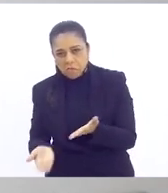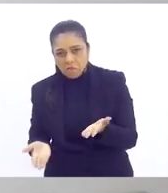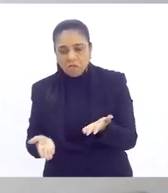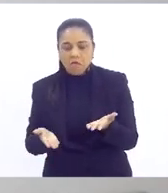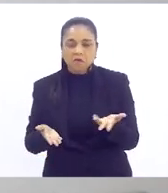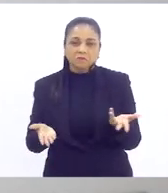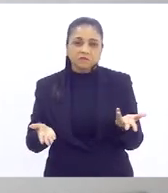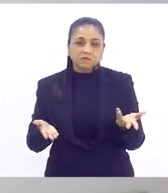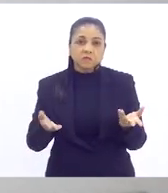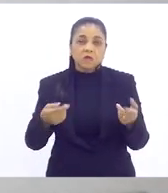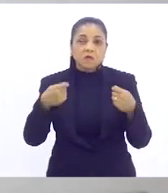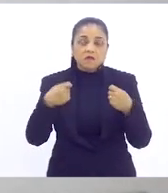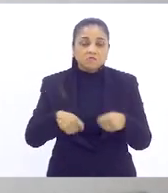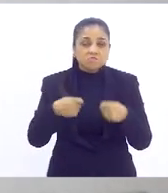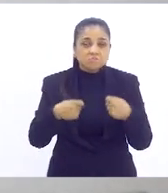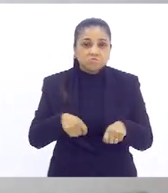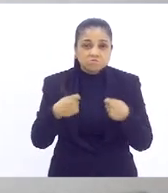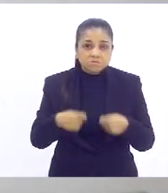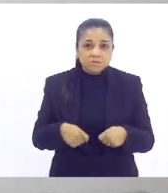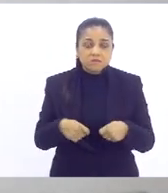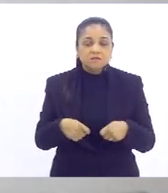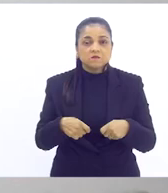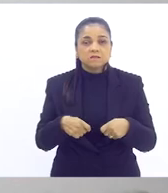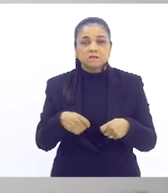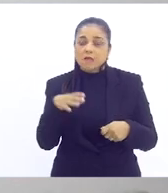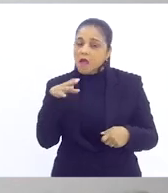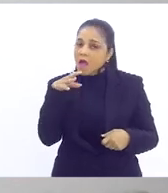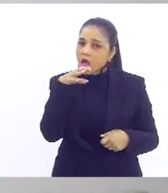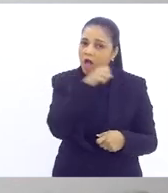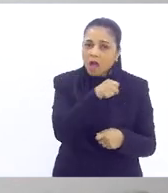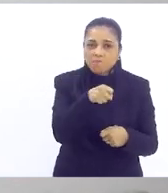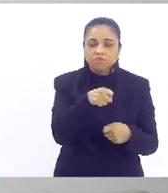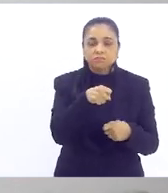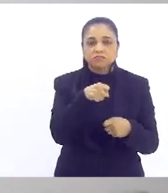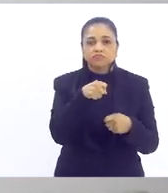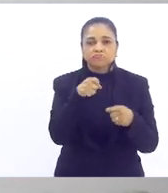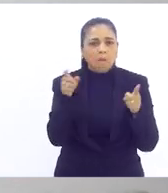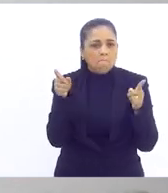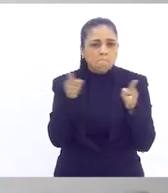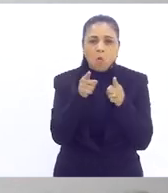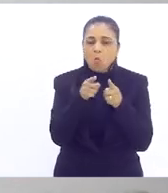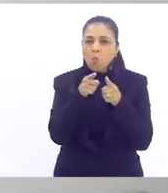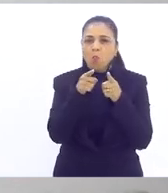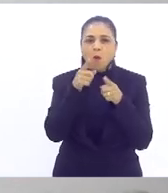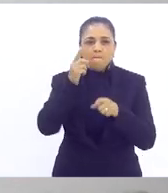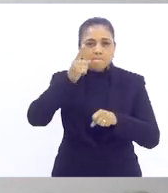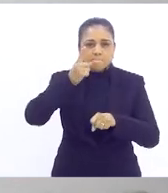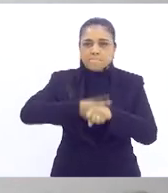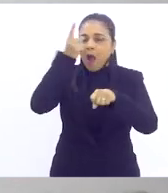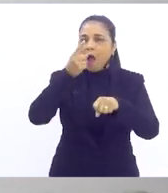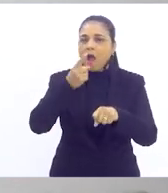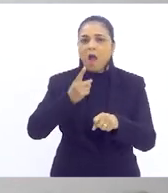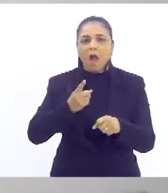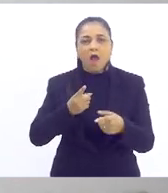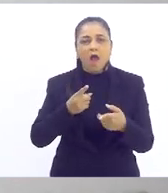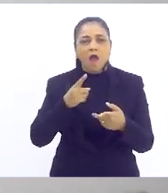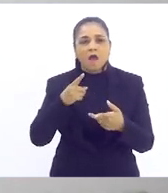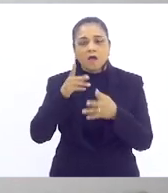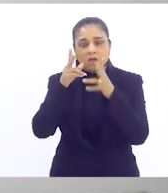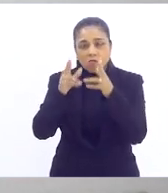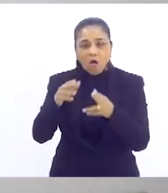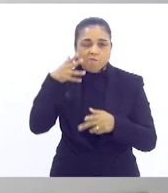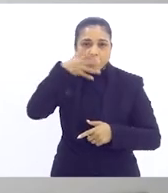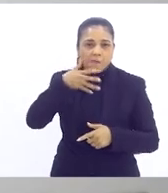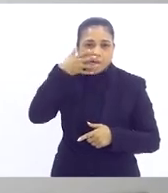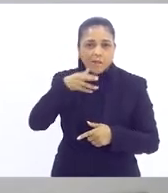Eu acho que isso tem direito de ser alguma coisa muito muito rápida e muito curta para como bem disso Dr Renato instruiu